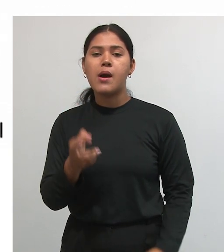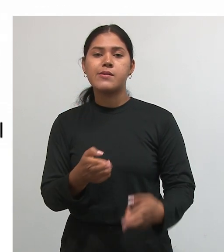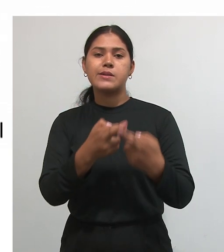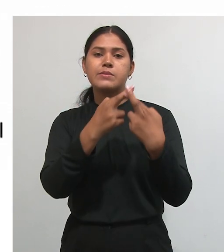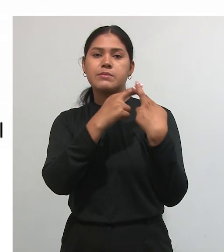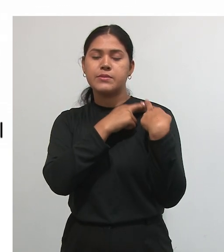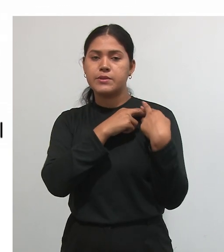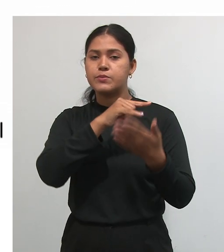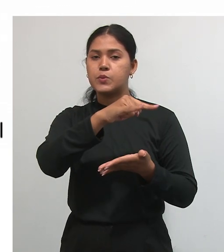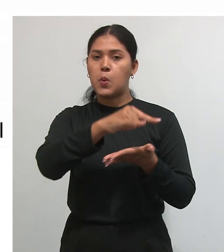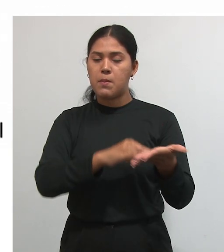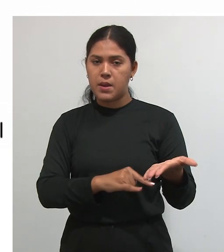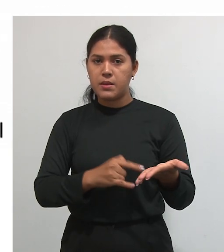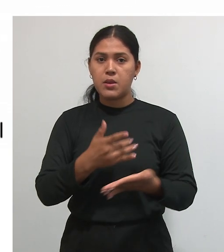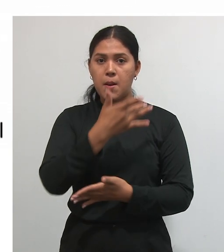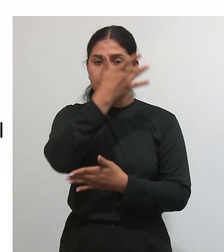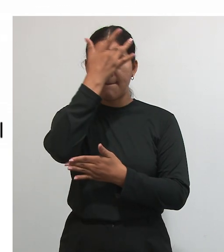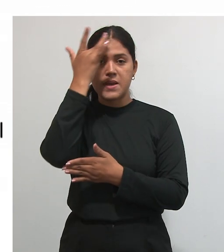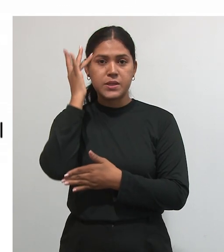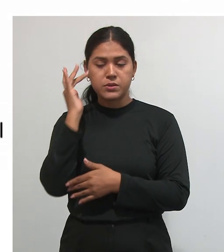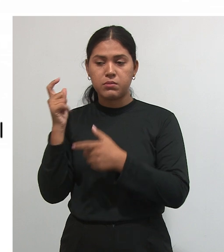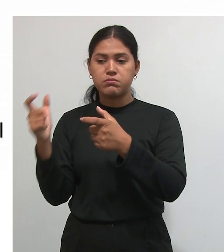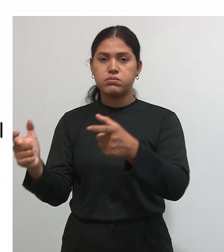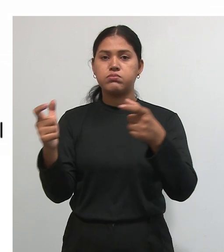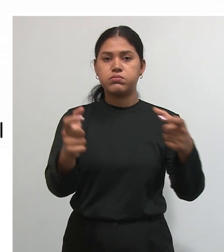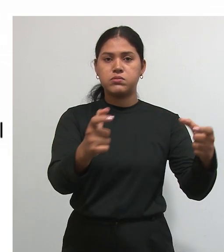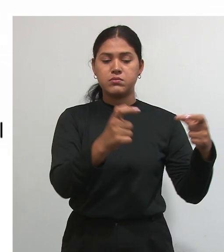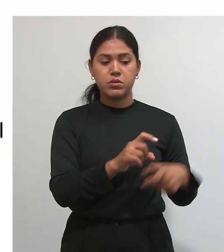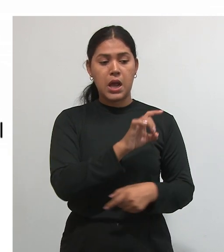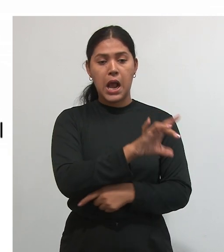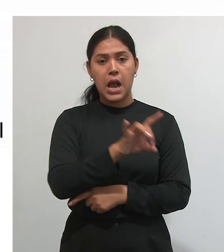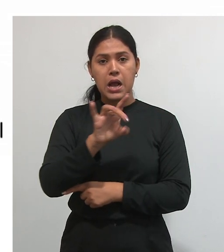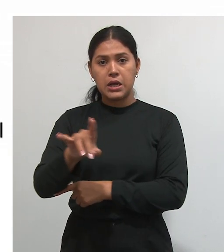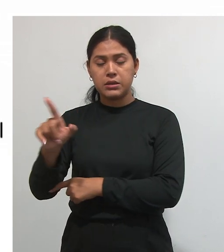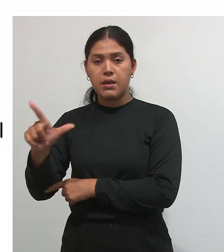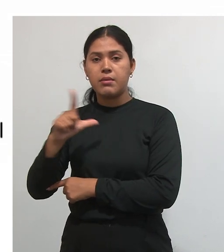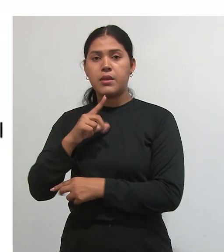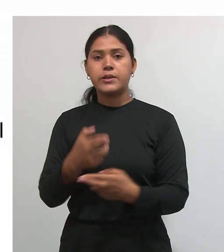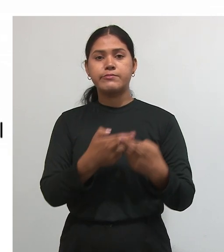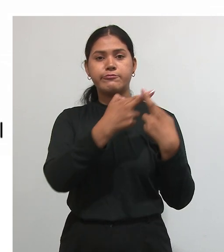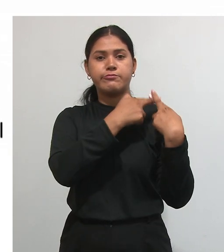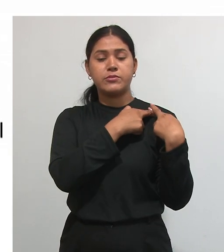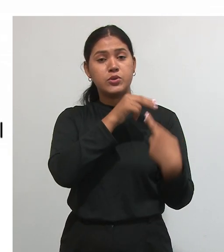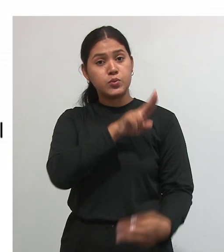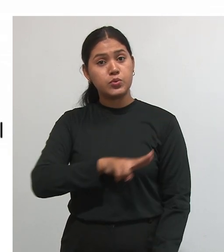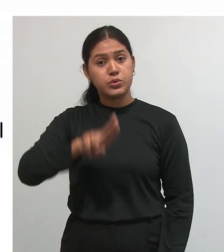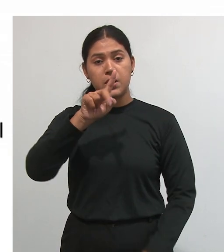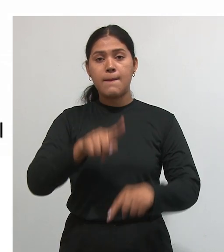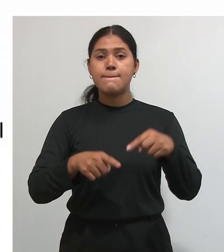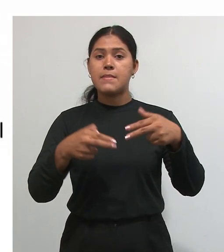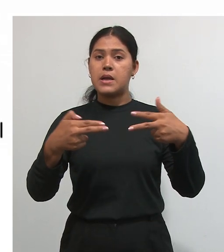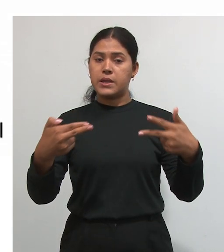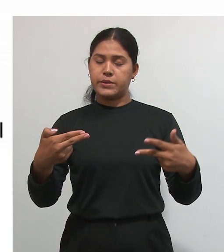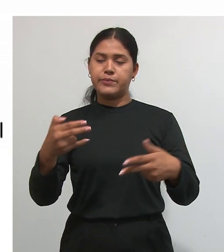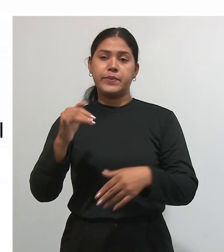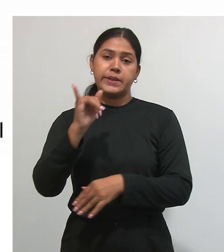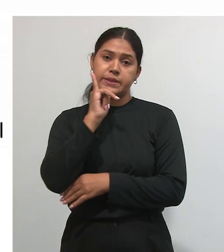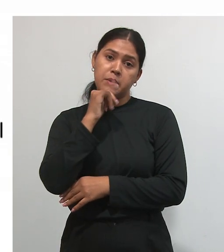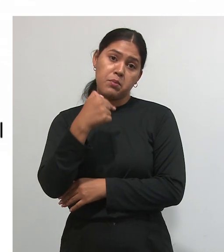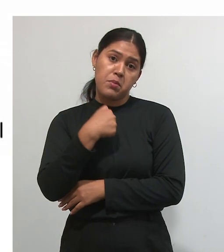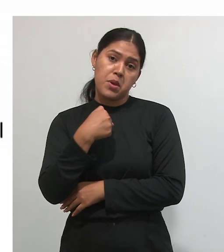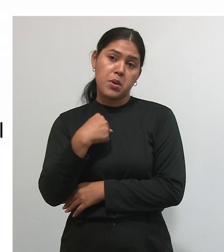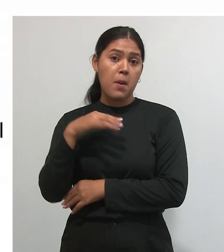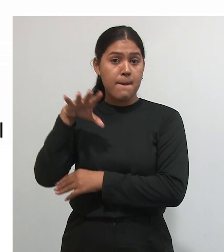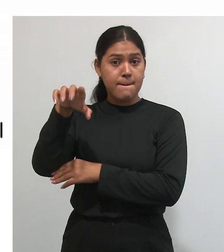responsabilidade. Então, eu, por exemplo, peguei emprestado aqui o computador